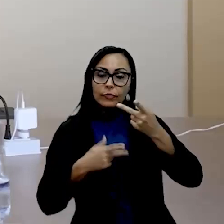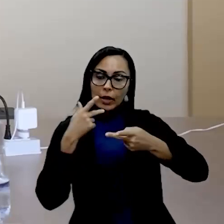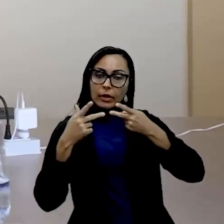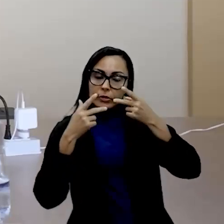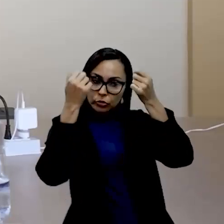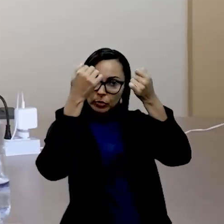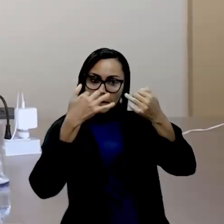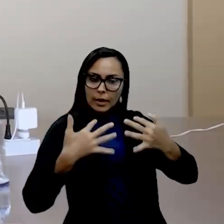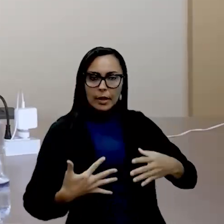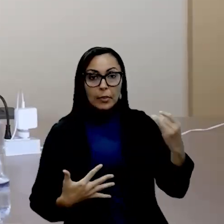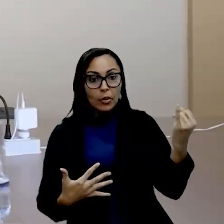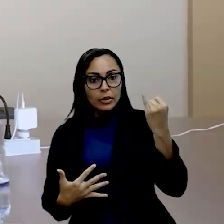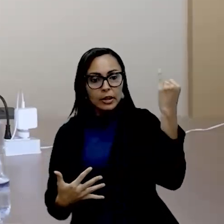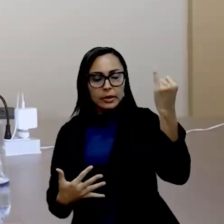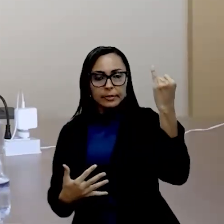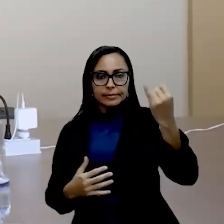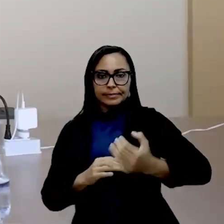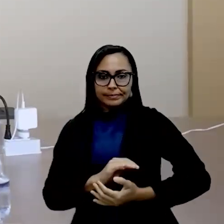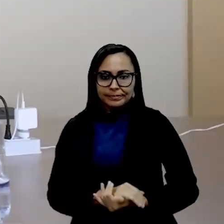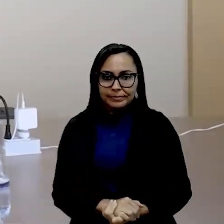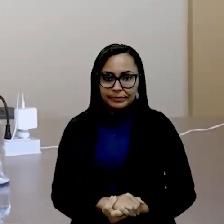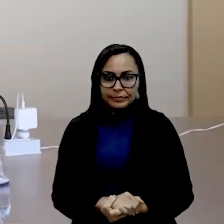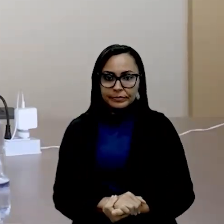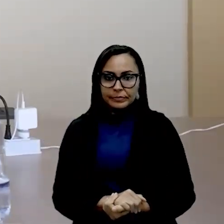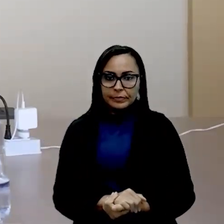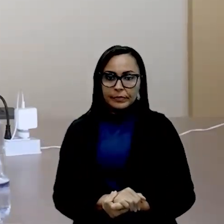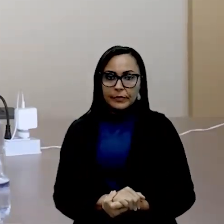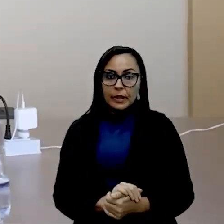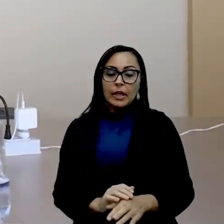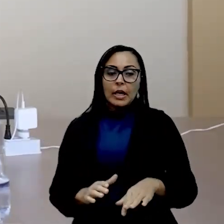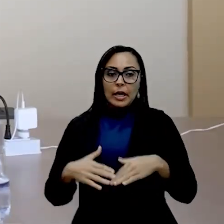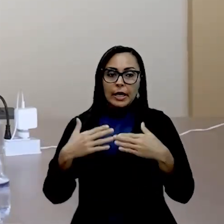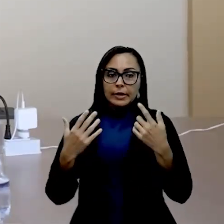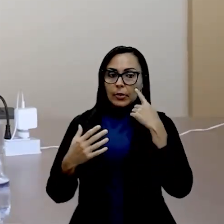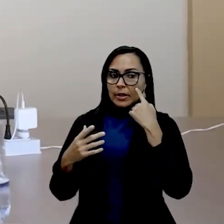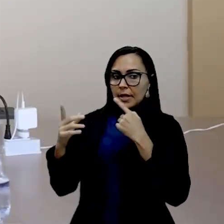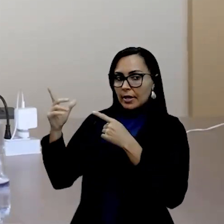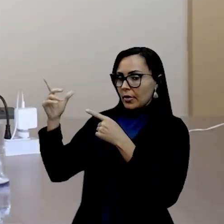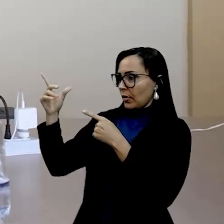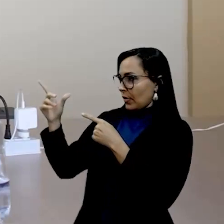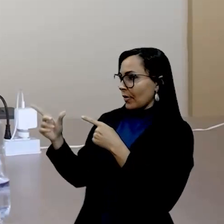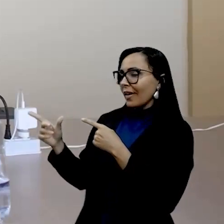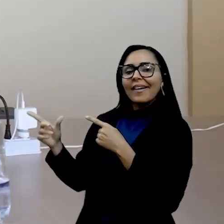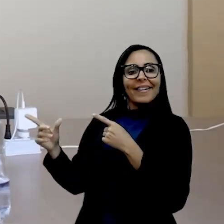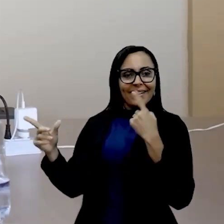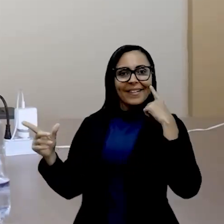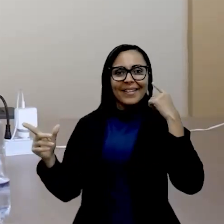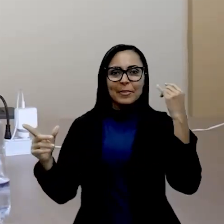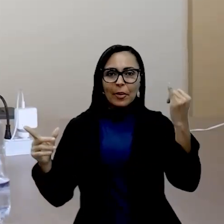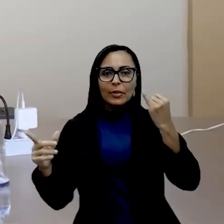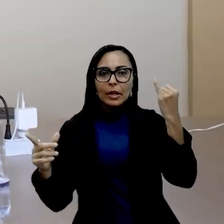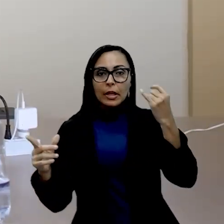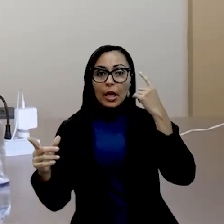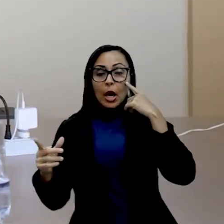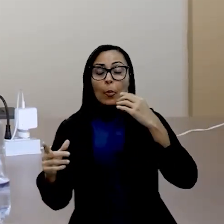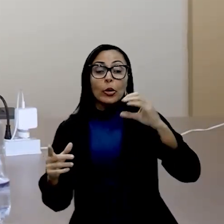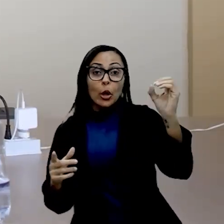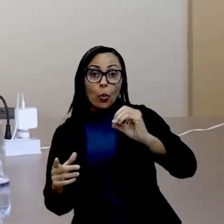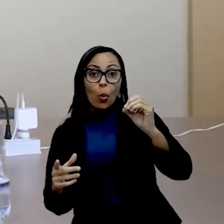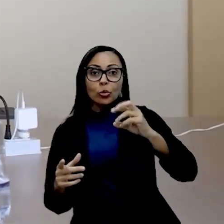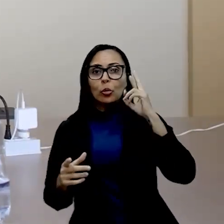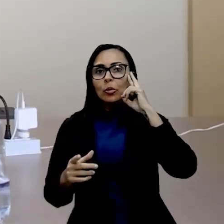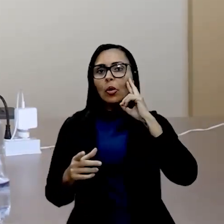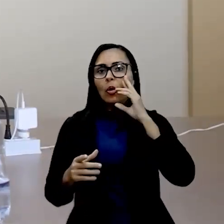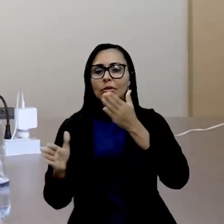porque geralmente é a mulher que leva o cara para o médico, né? Então essa charge é muito interessante porque é o Outubro Rosa levando o Novembro